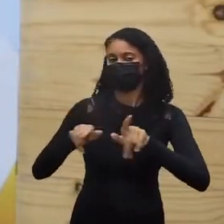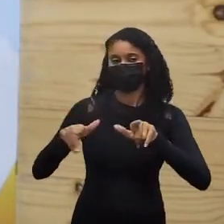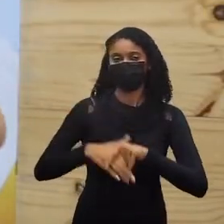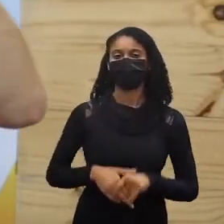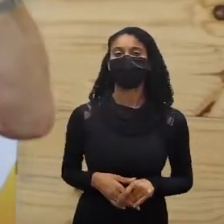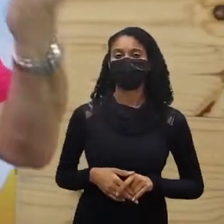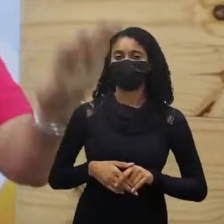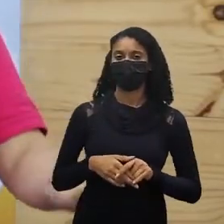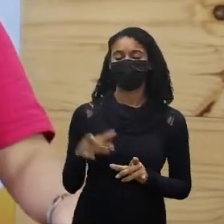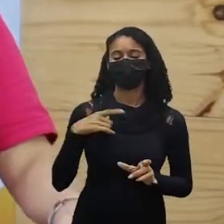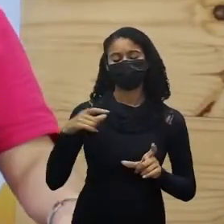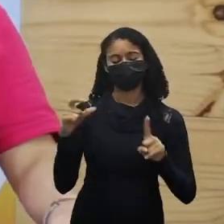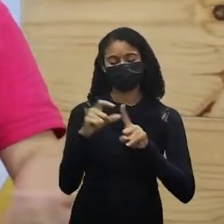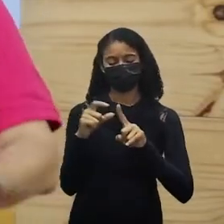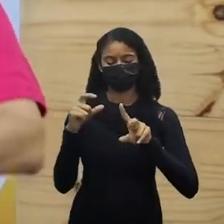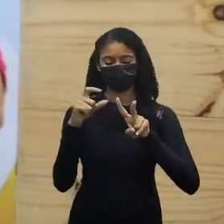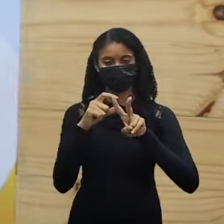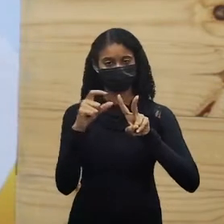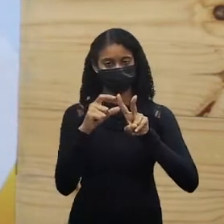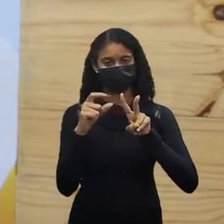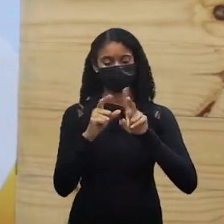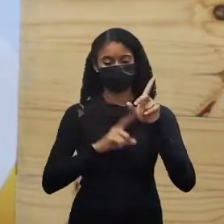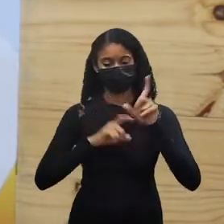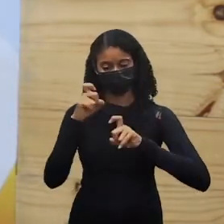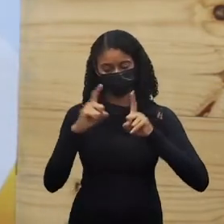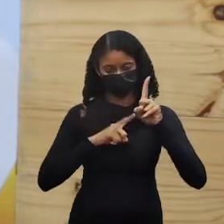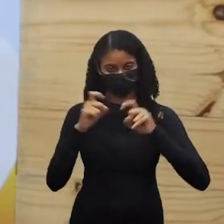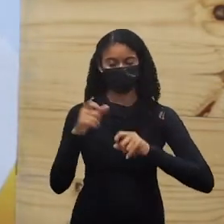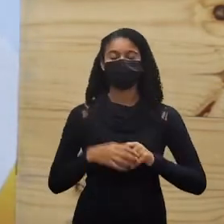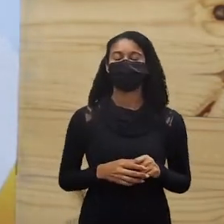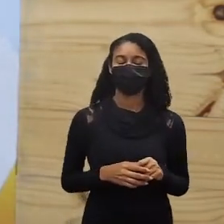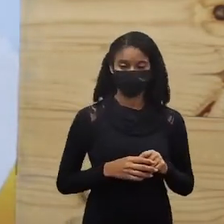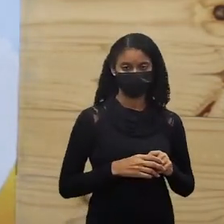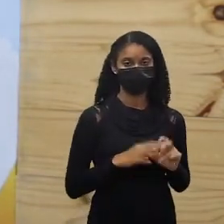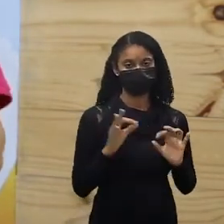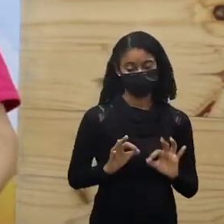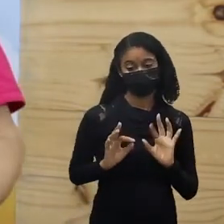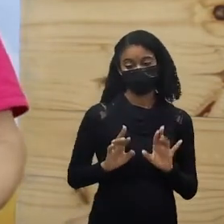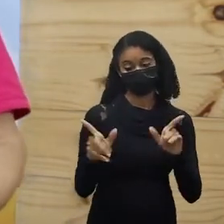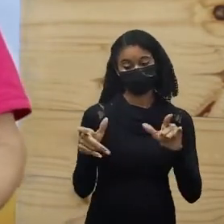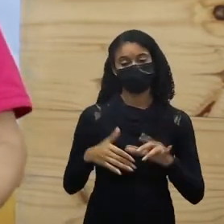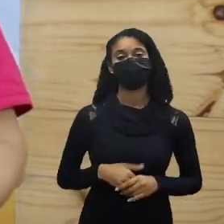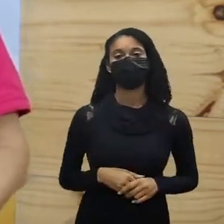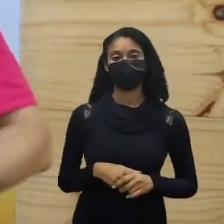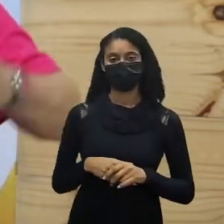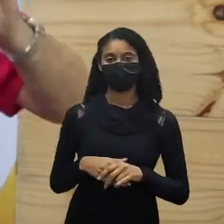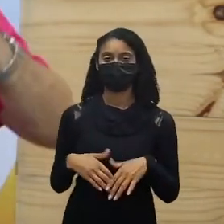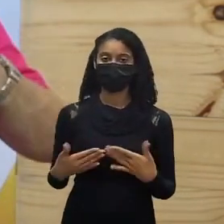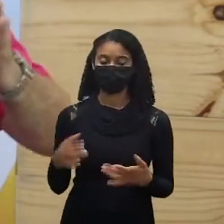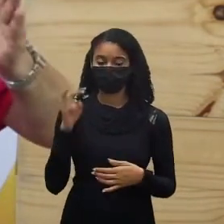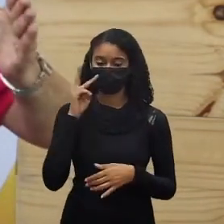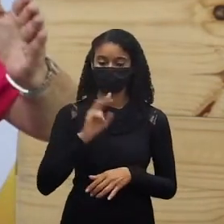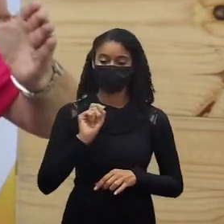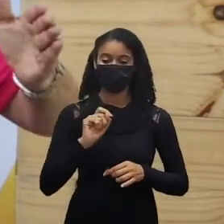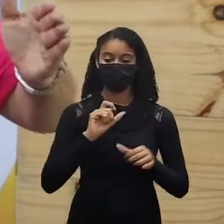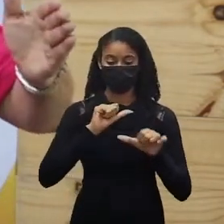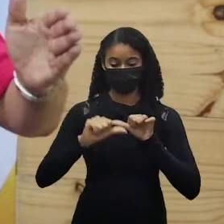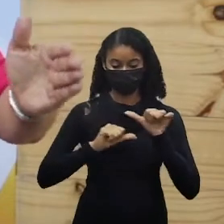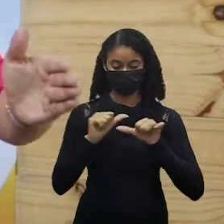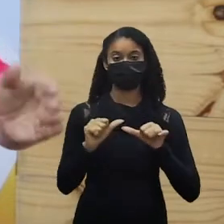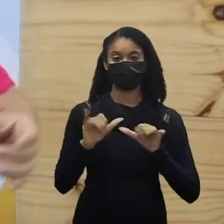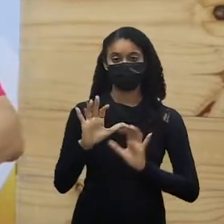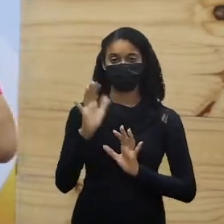a ter vocábulos, expressões, certo? Diferentes. Então, olha aí a mudança